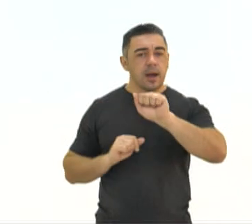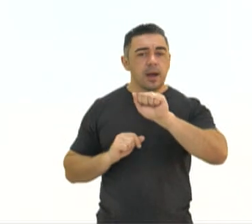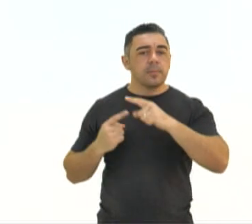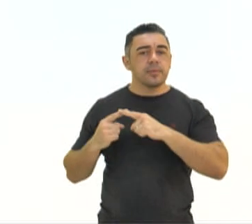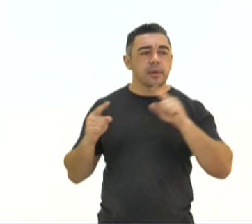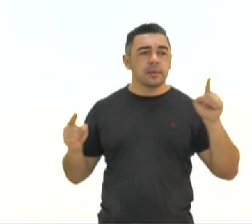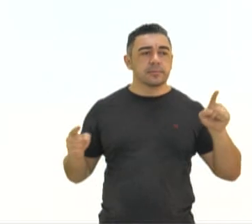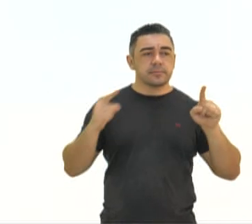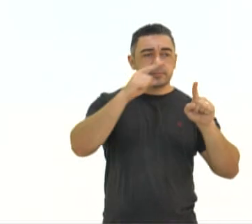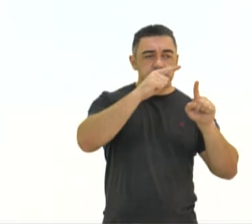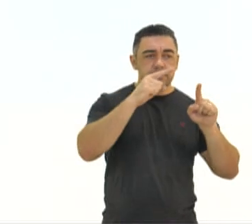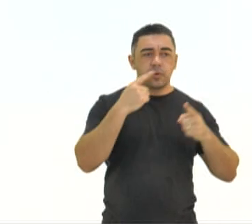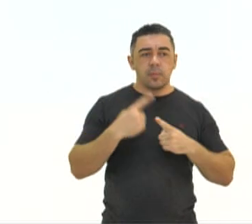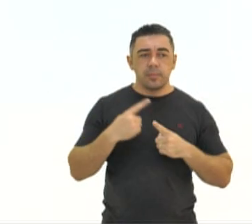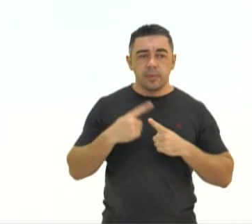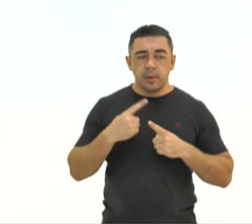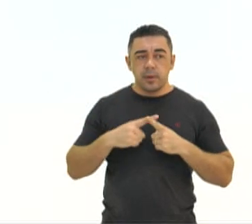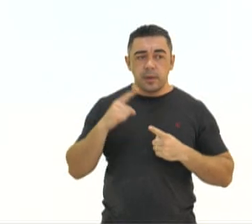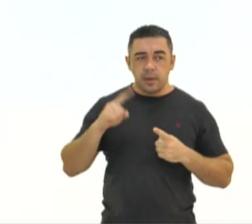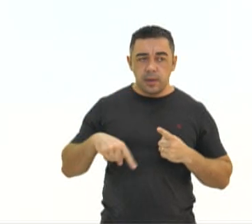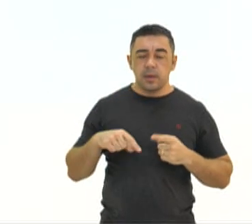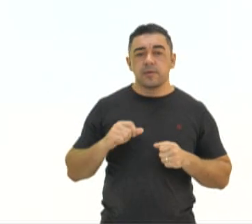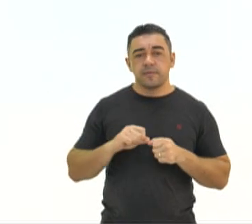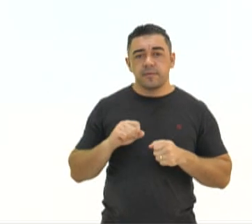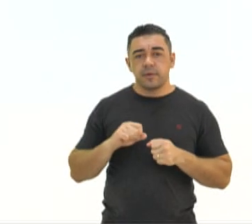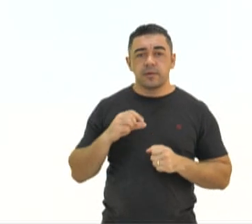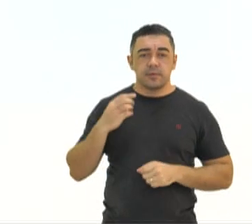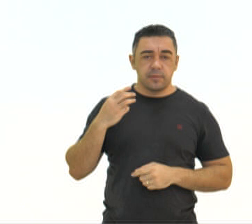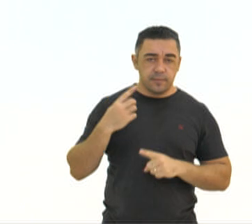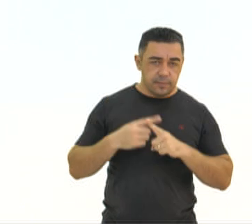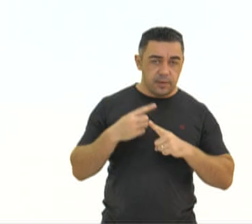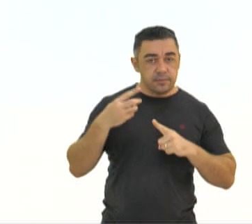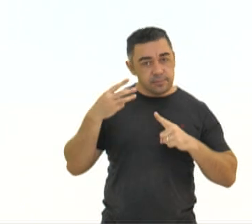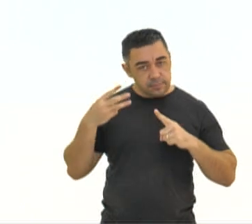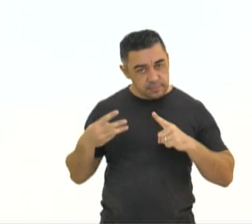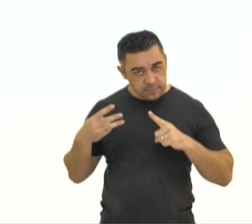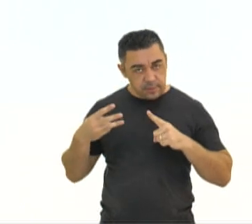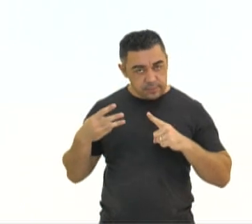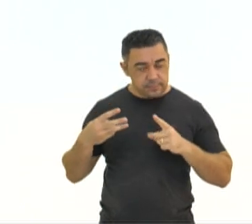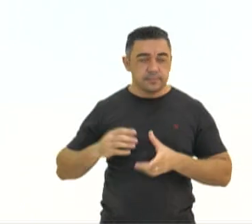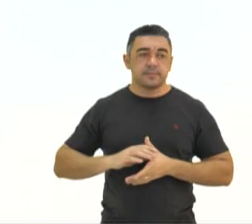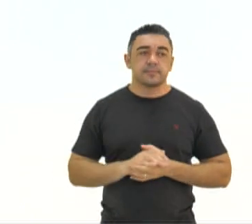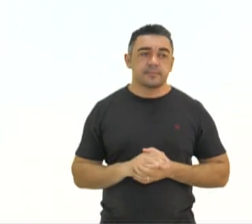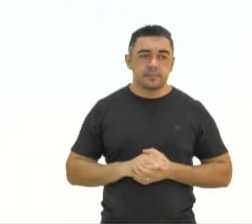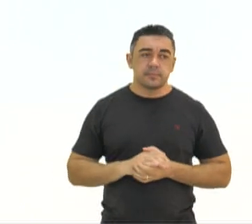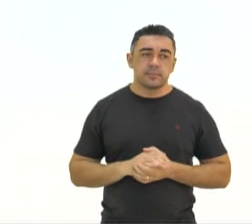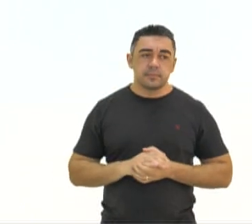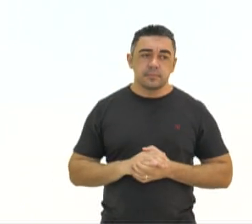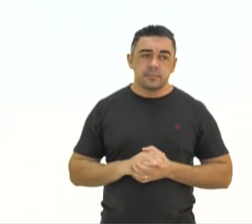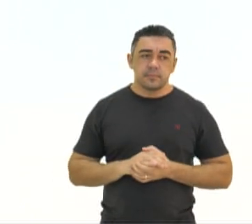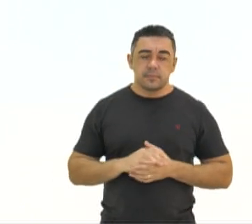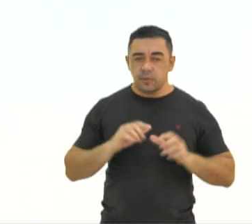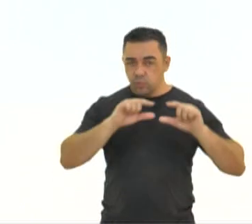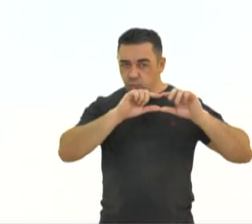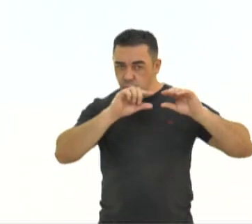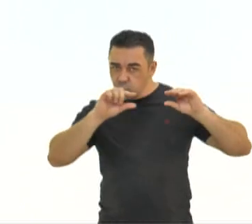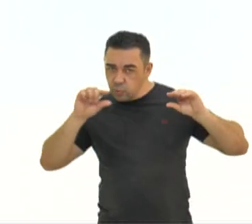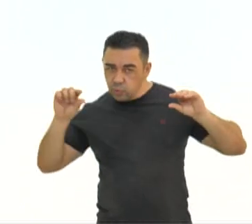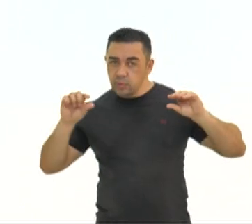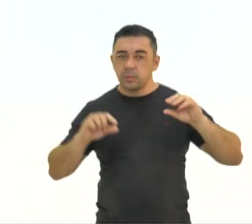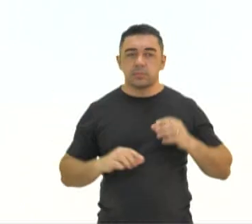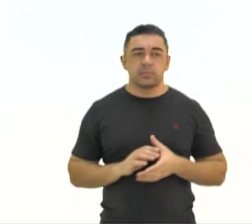está relacionado com a equação da opção A? O que está acontecendo? Está multiplicando por 3, né? Então multiplicamos a equação